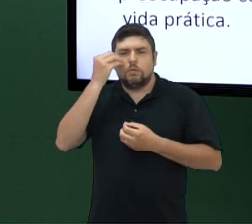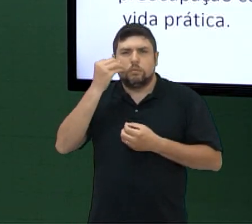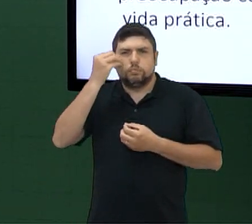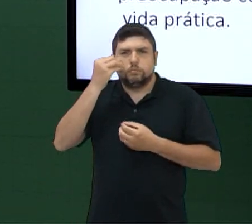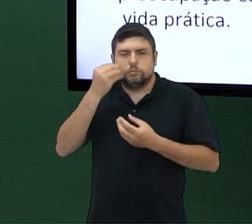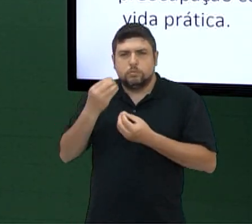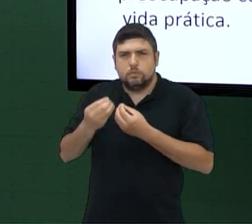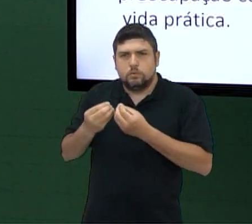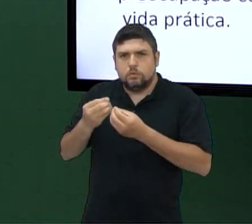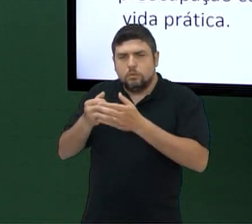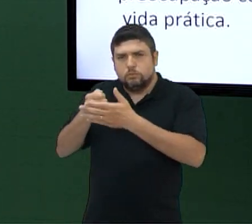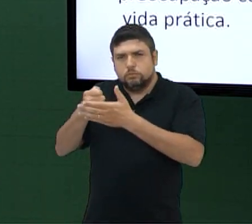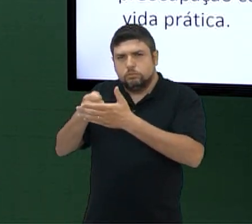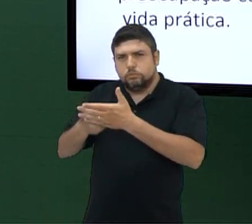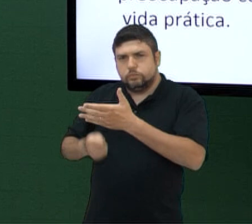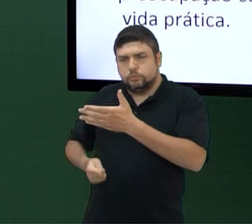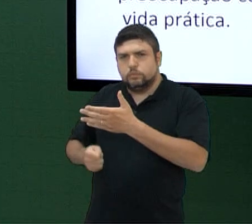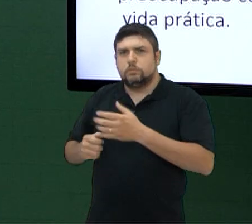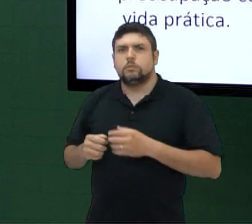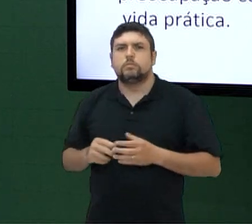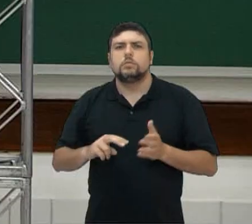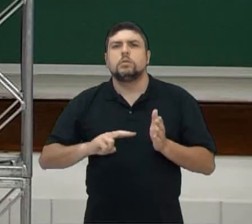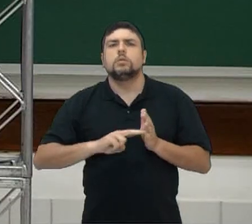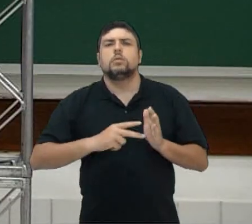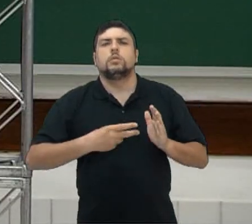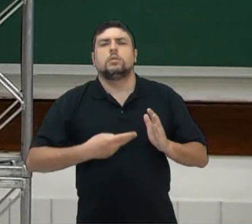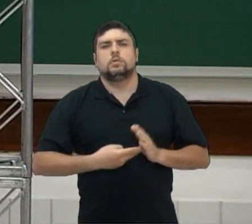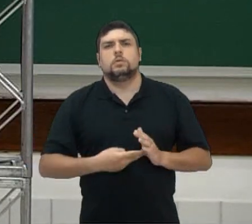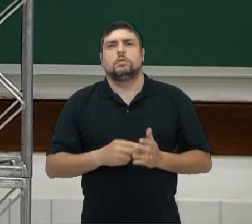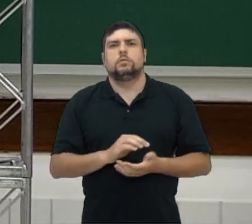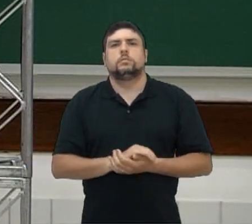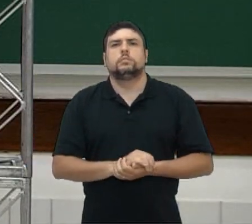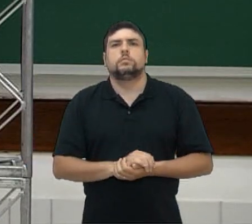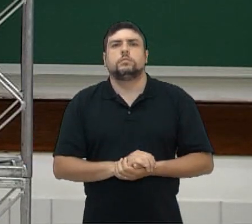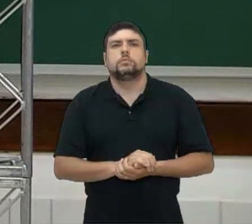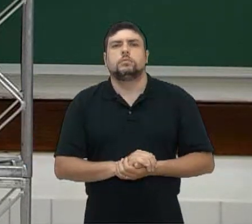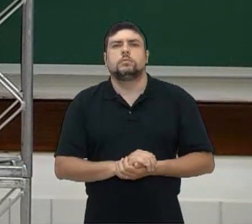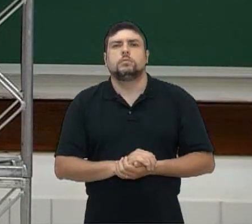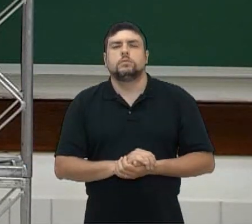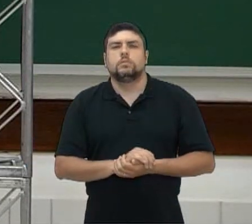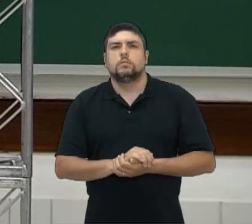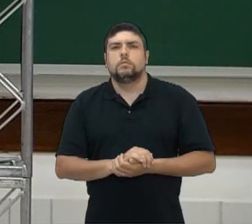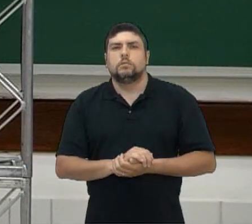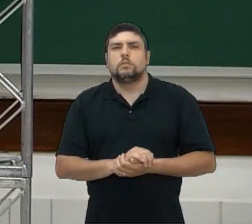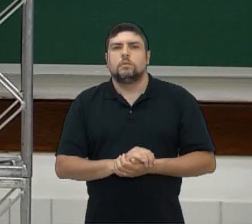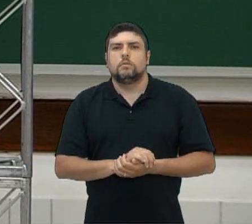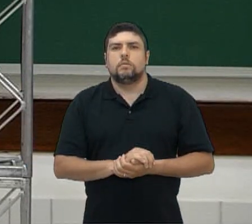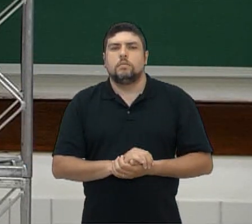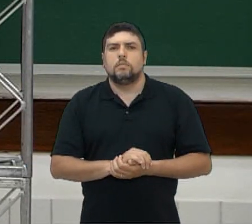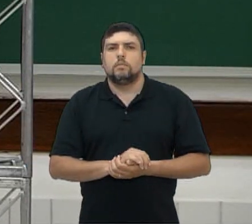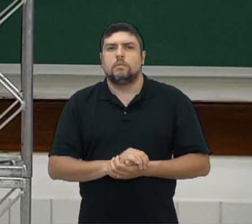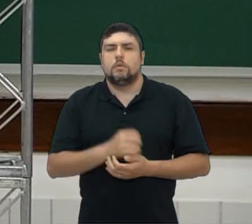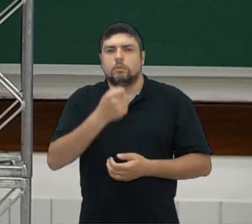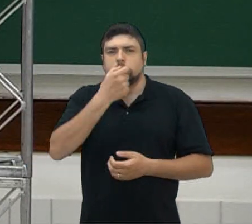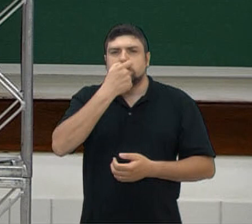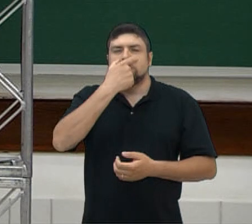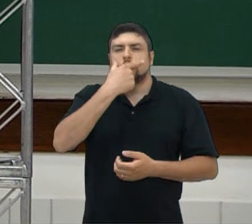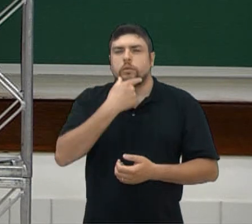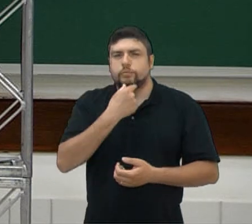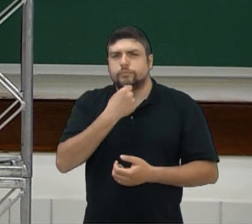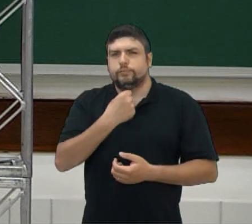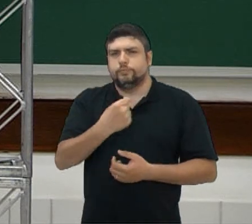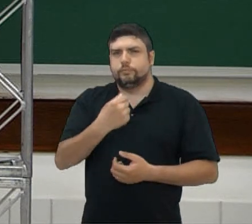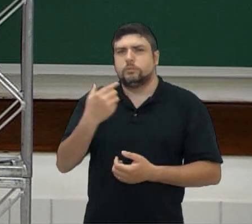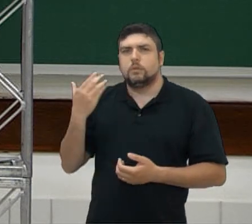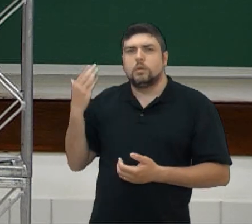de teoria. O que significa no geral? Então, para o Francis Bacon, que é o que a gente está falando,